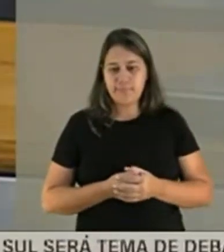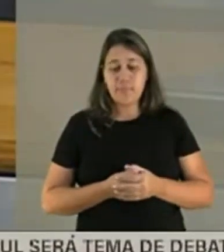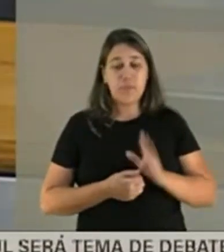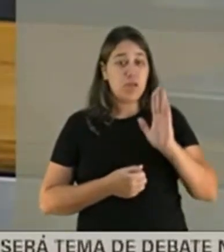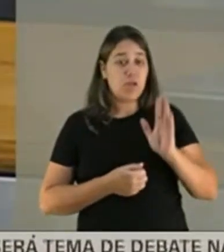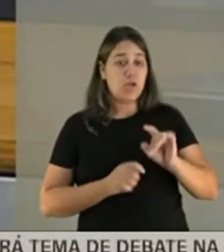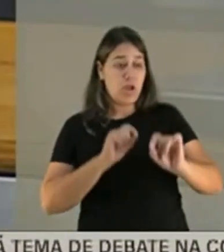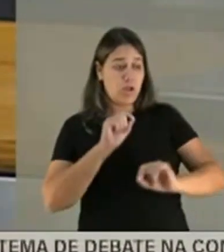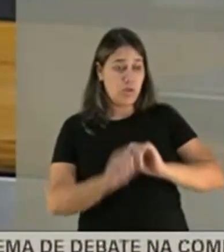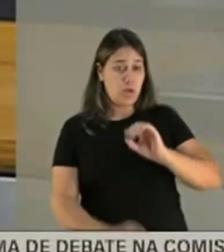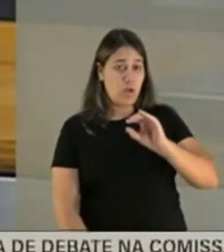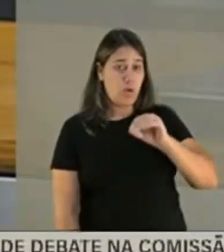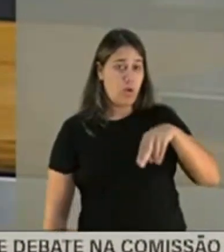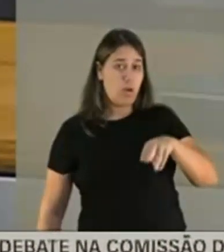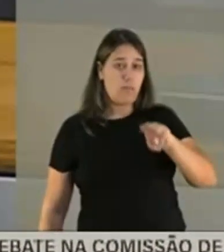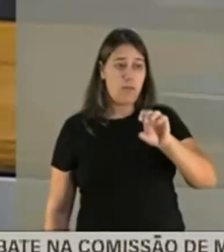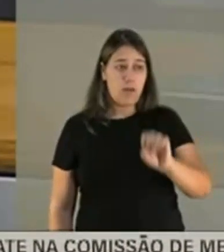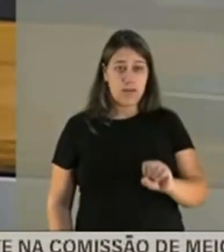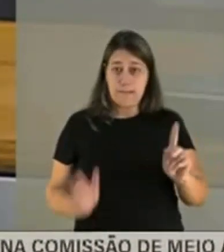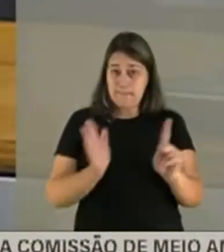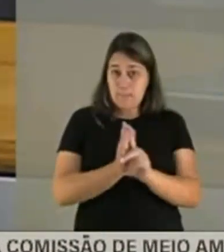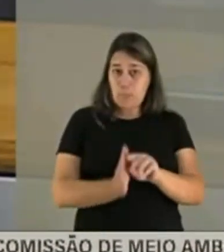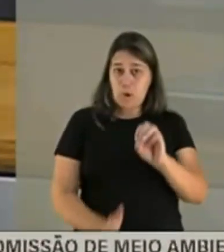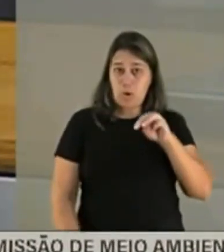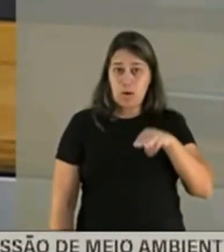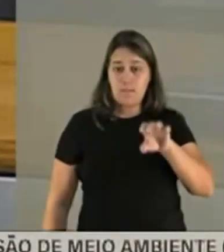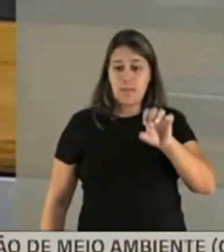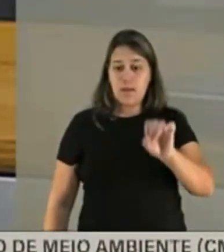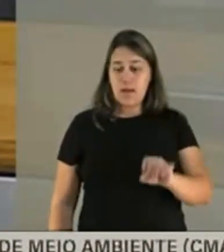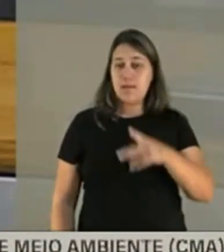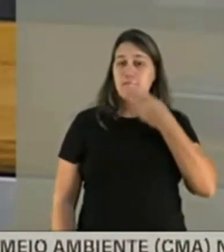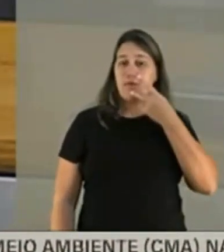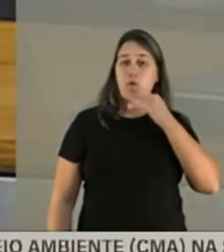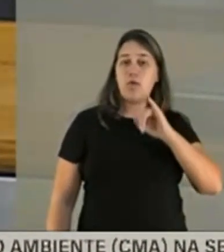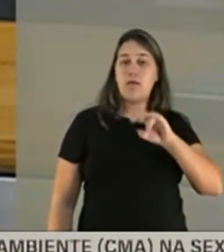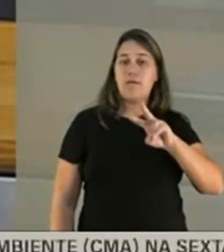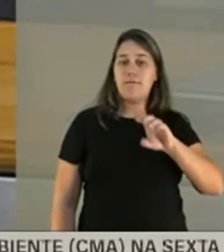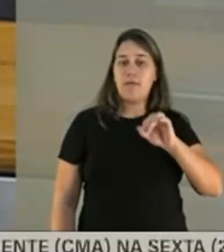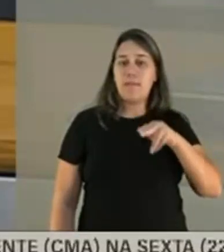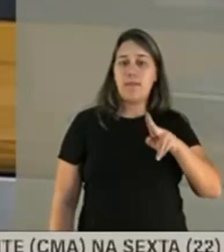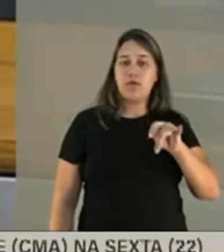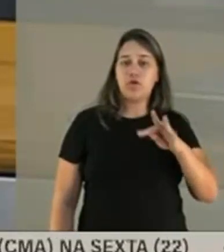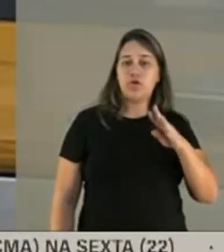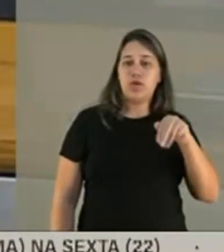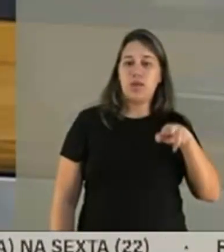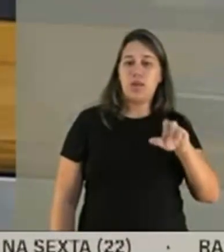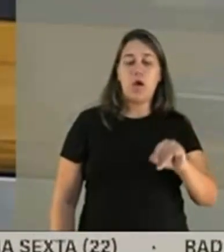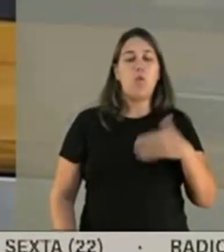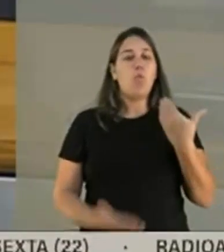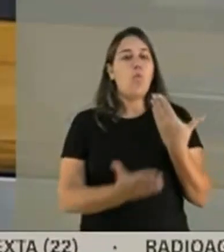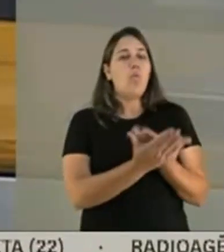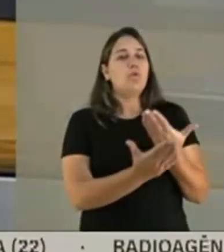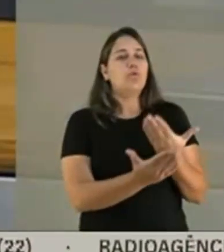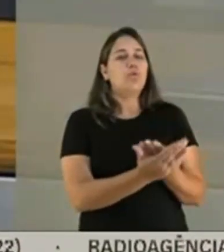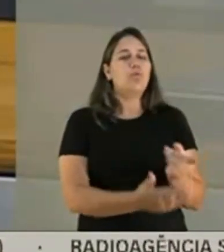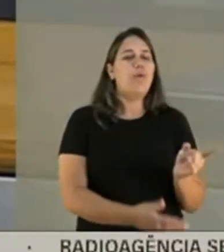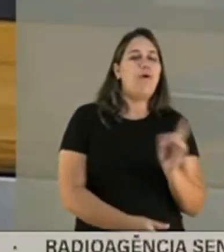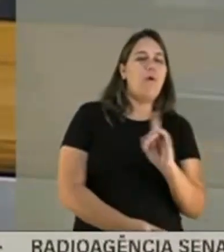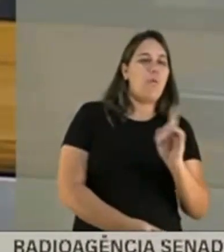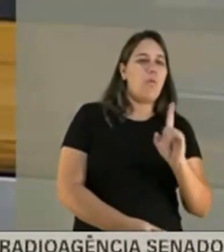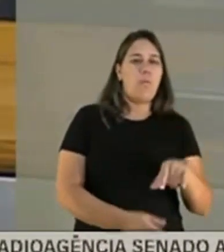que a própria OMS sobre ivermectina, o estudo não é ainda